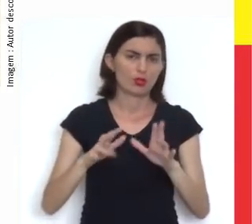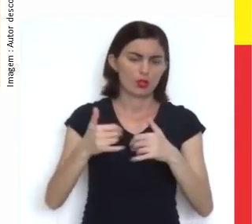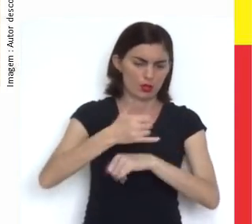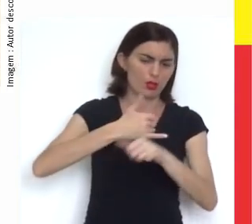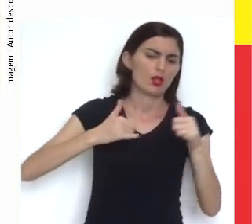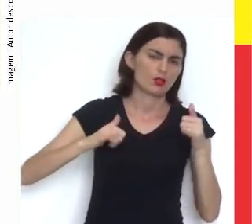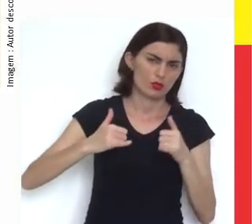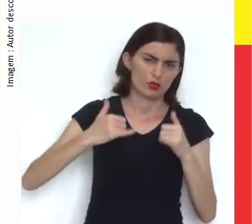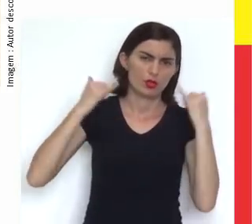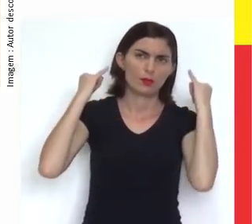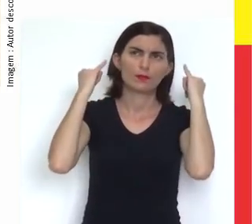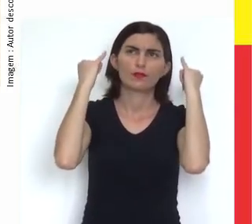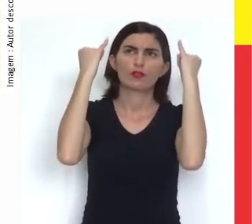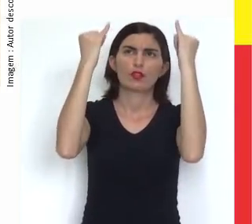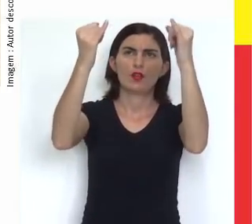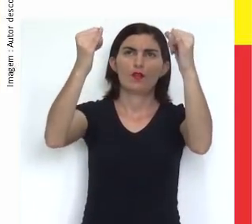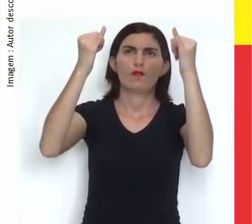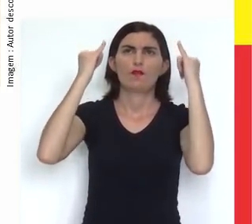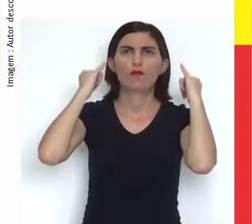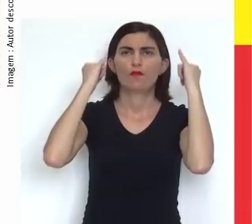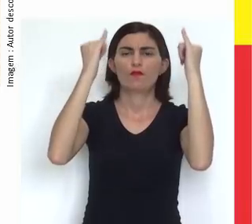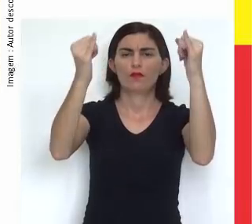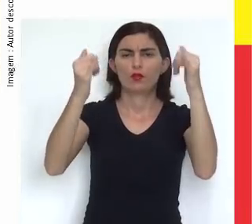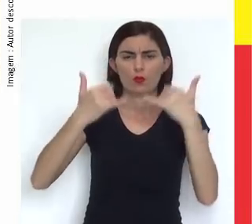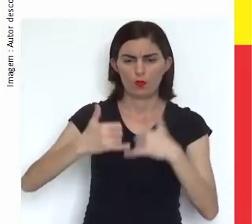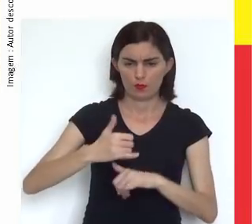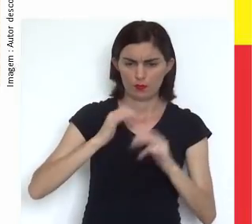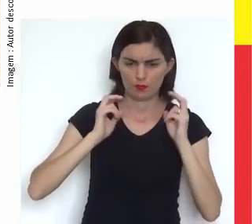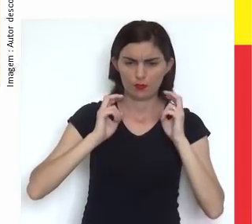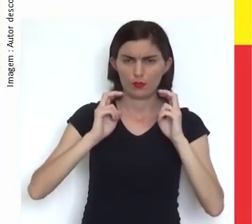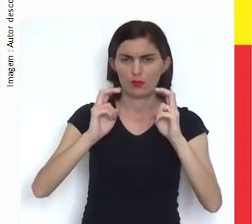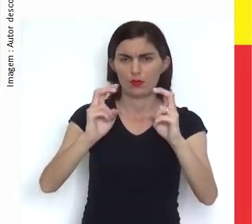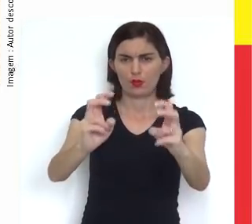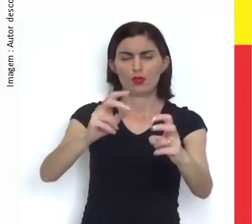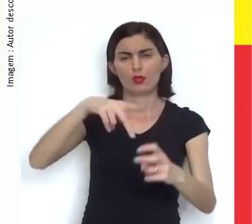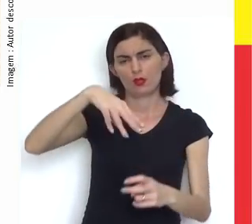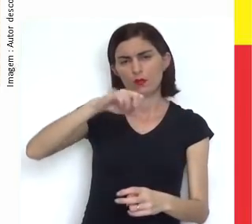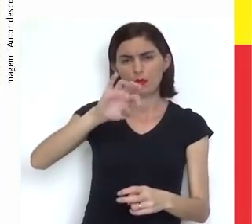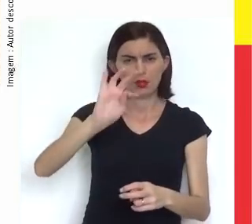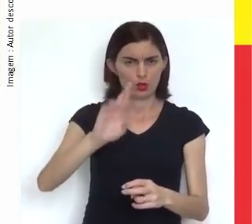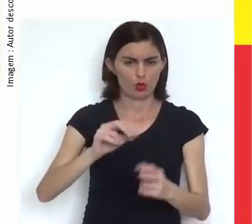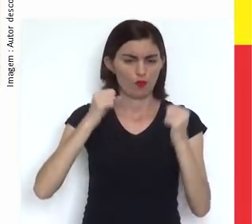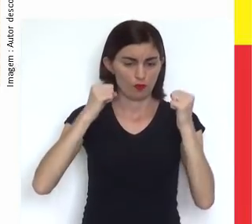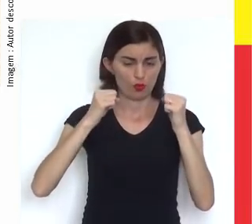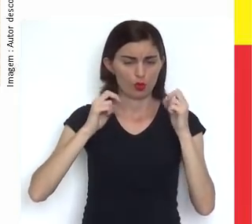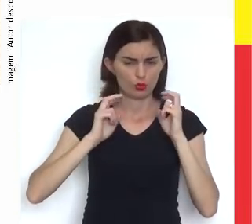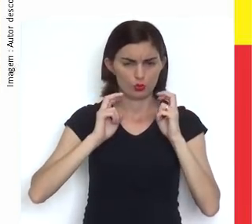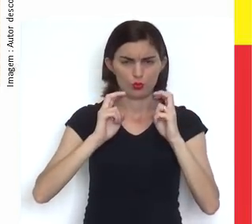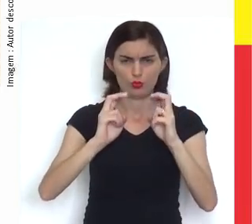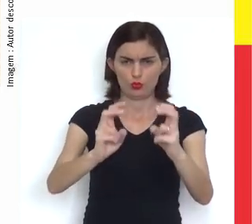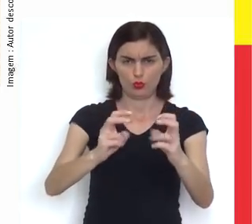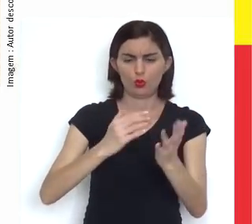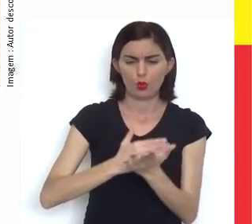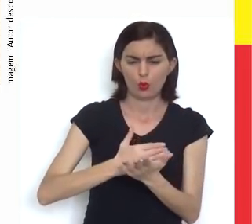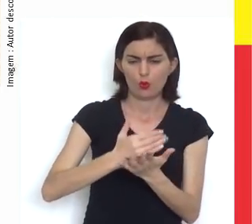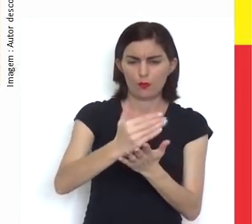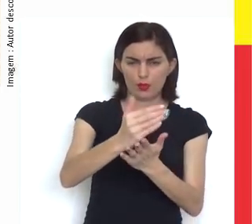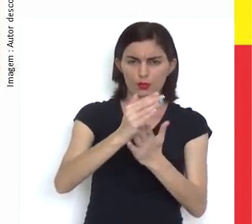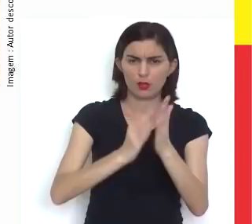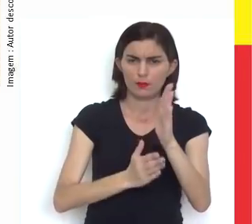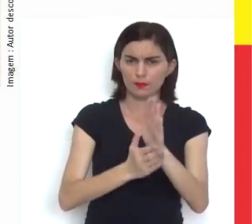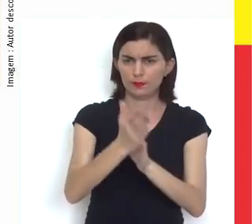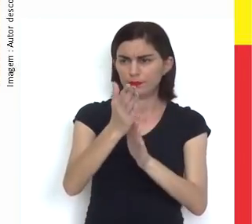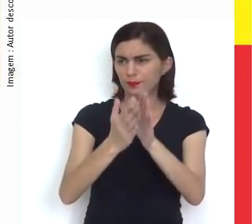tá? Então, a energia elétrica passa por esses fios e dá a força para o metrô, para esse transporte aí, ele começar